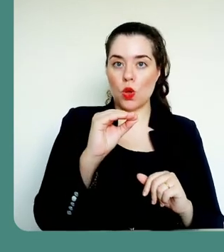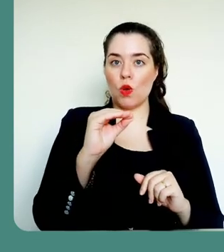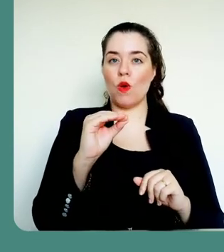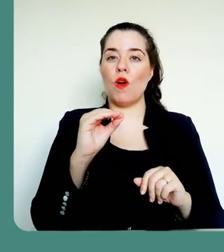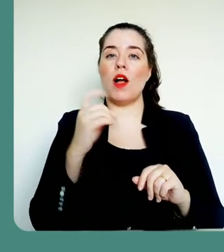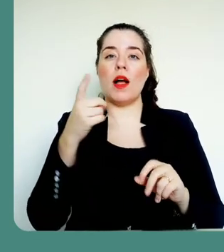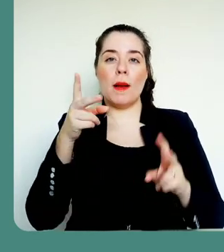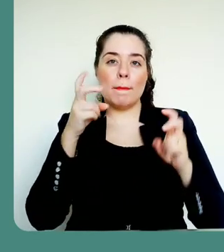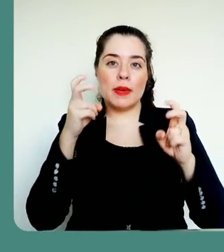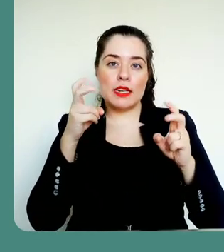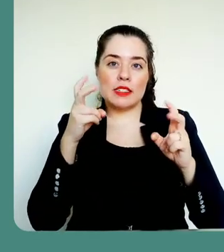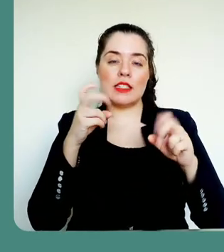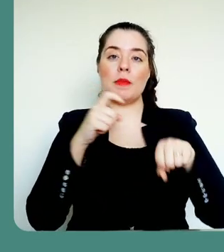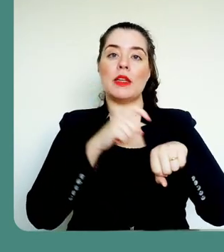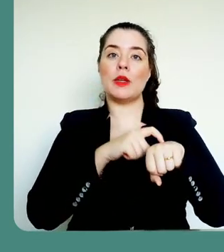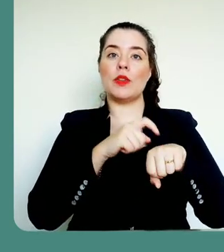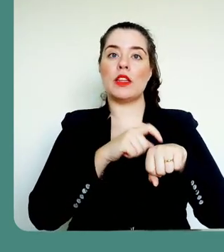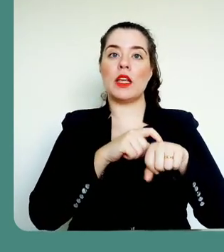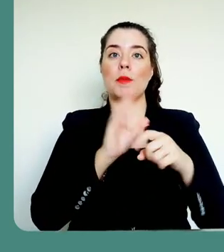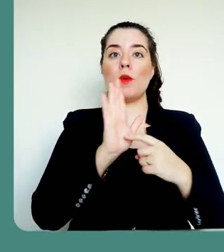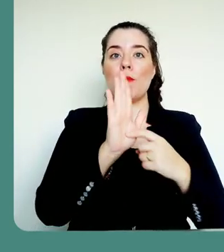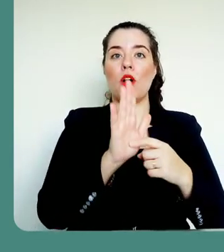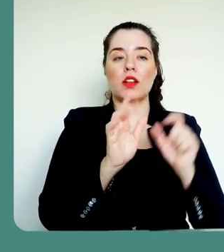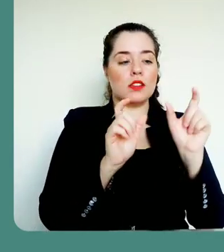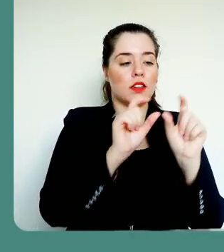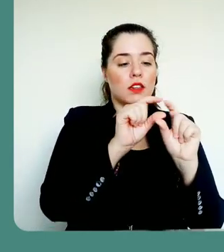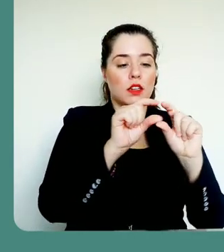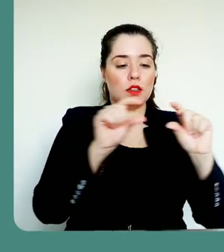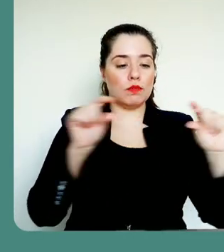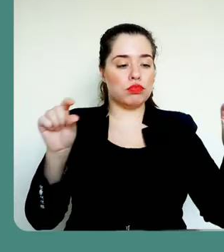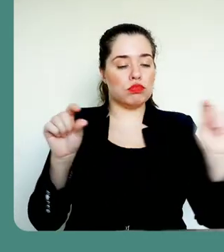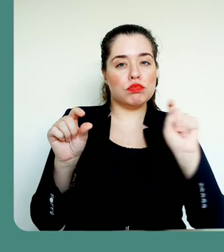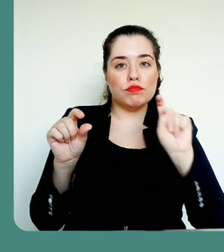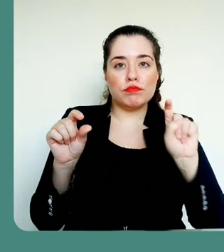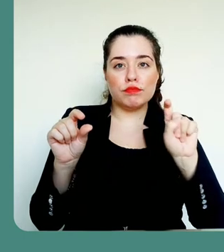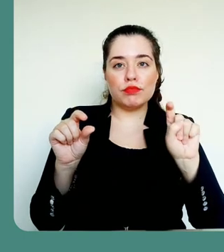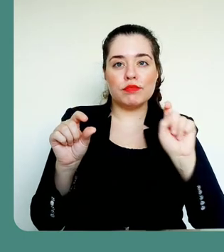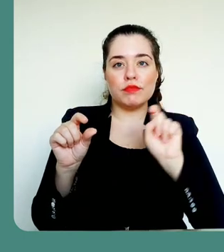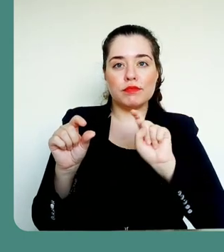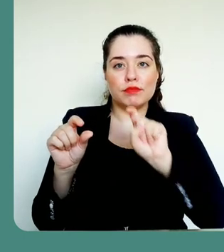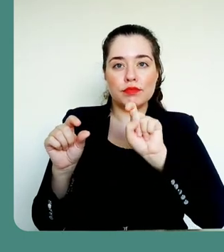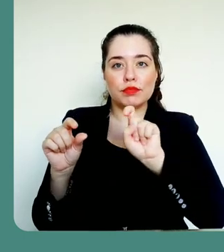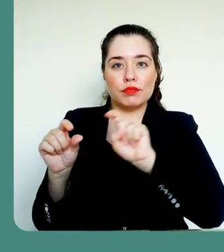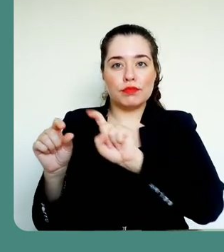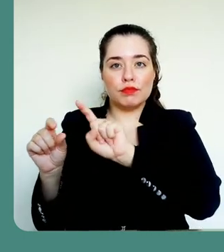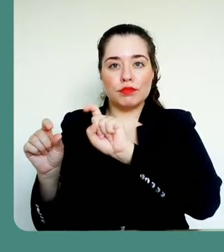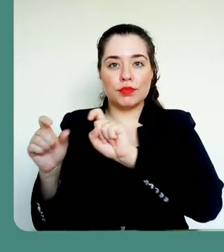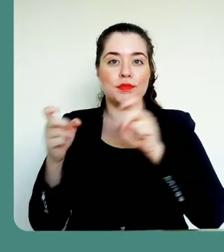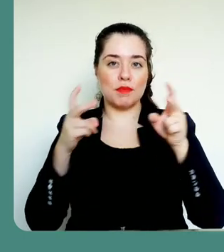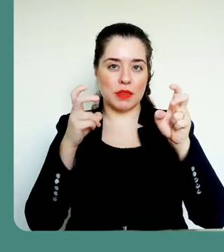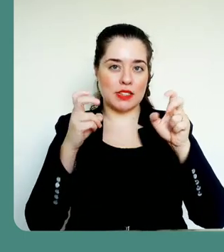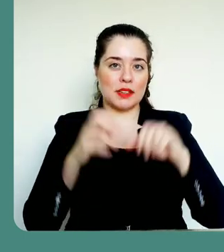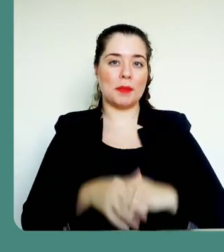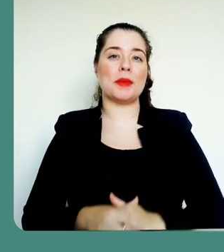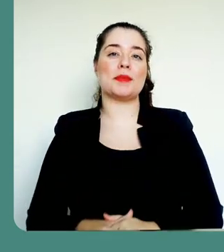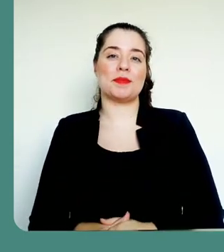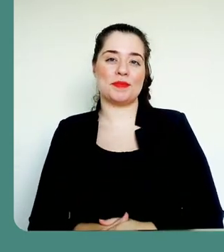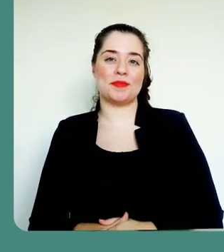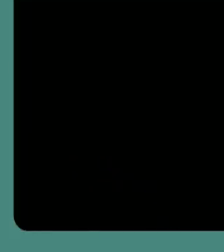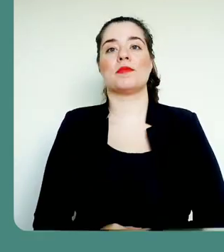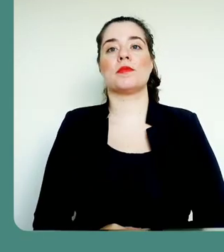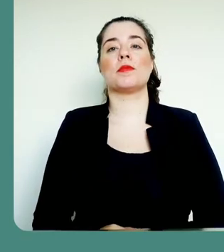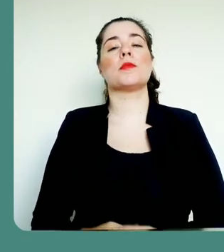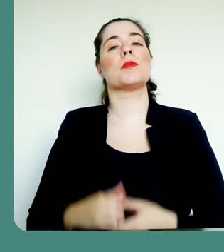onde cada pergunta irá aparecer ficará sinalizada aqui na barra de tempo do seu